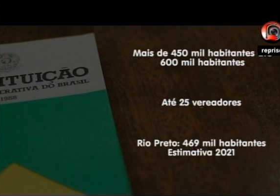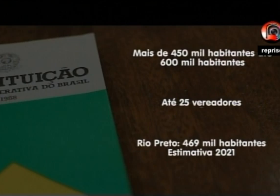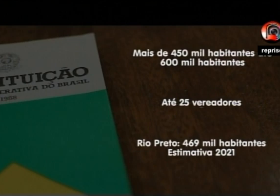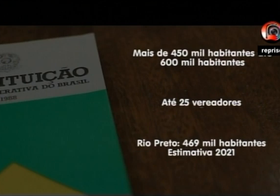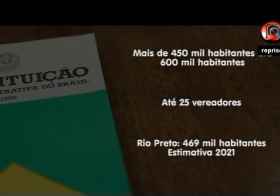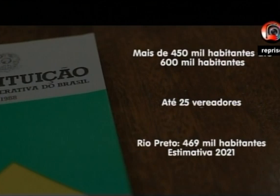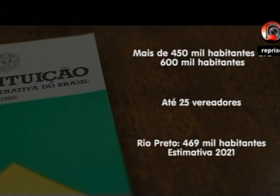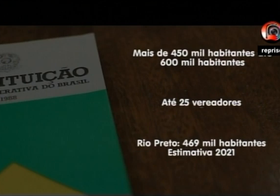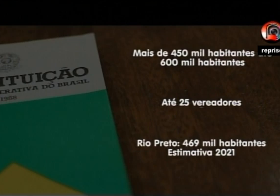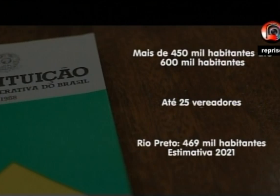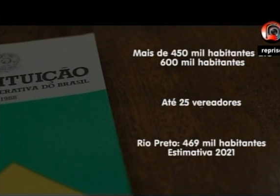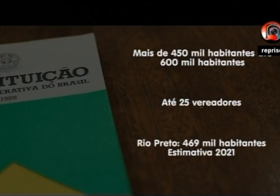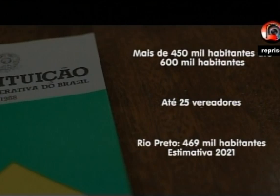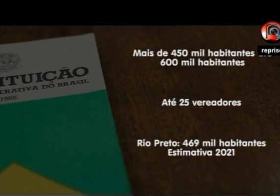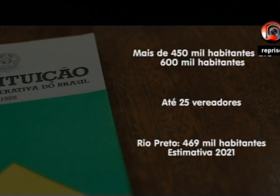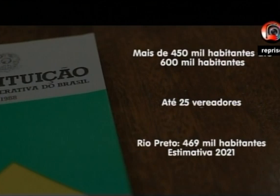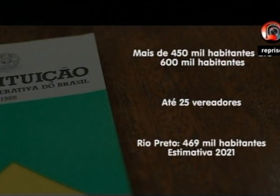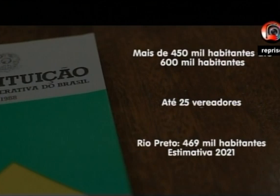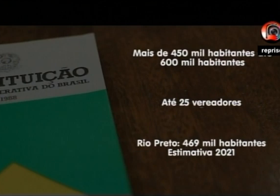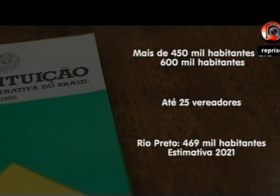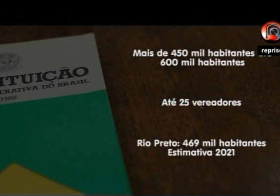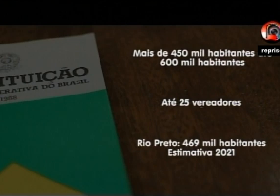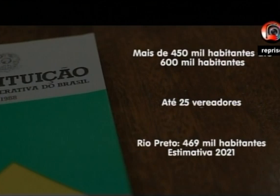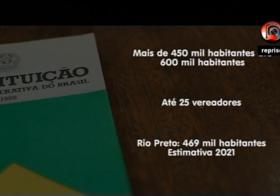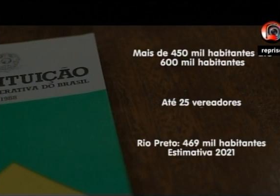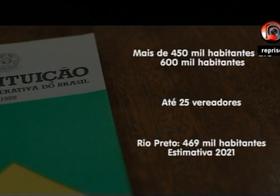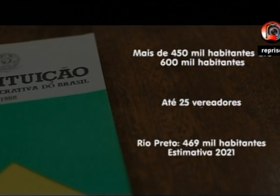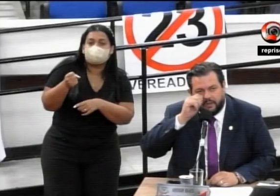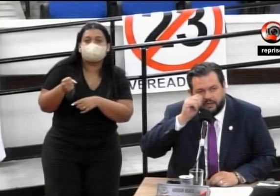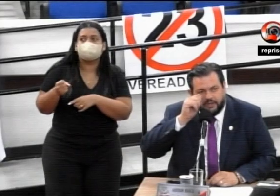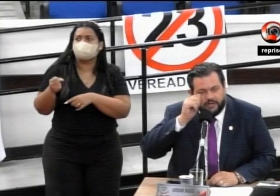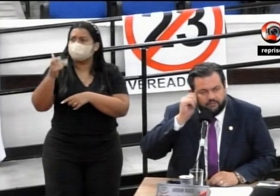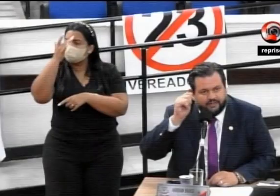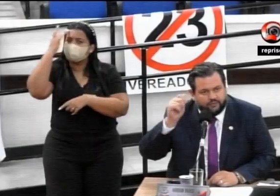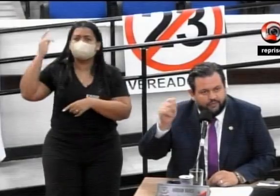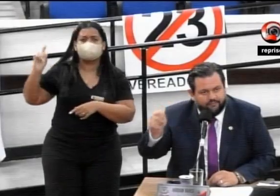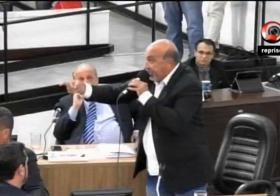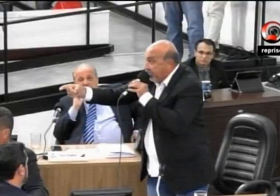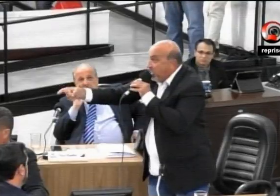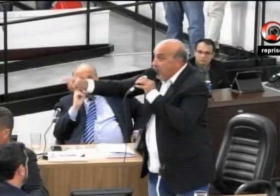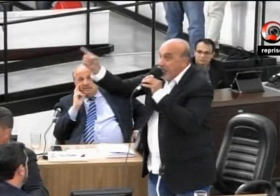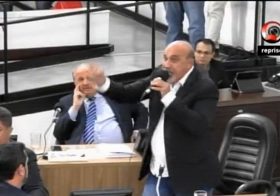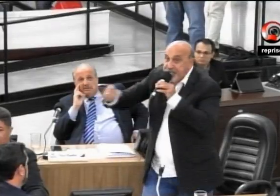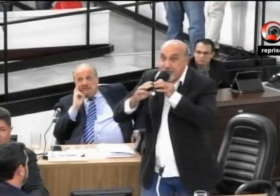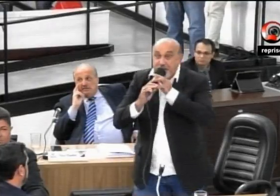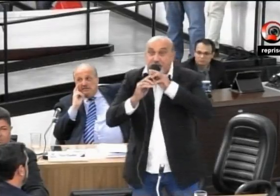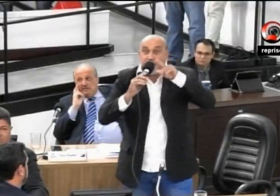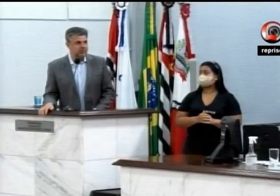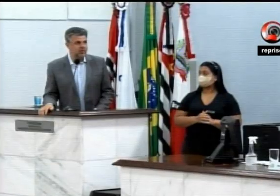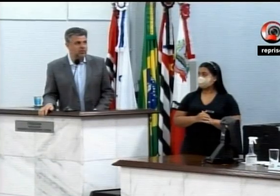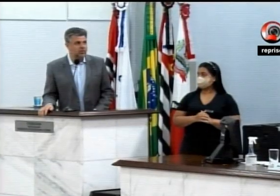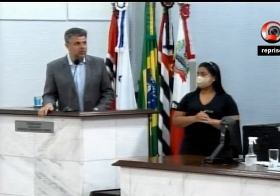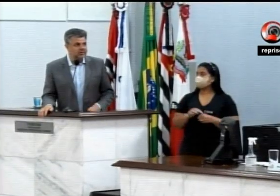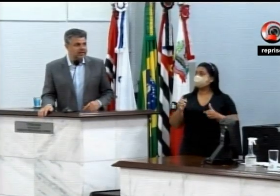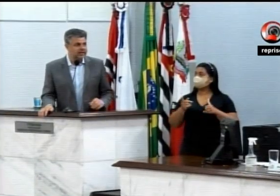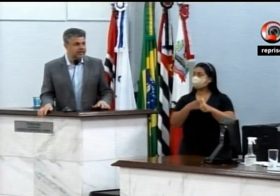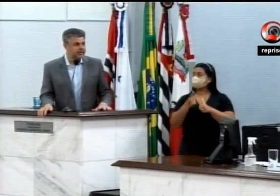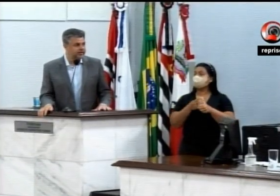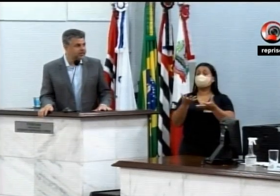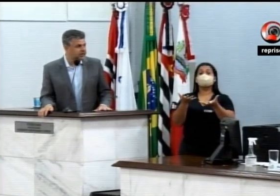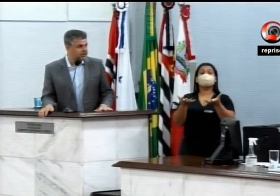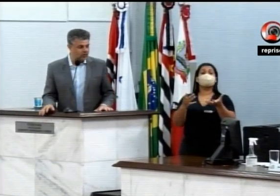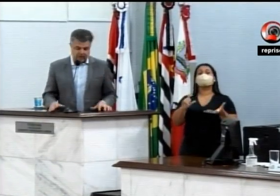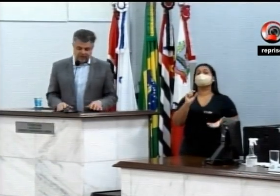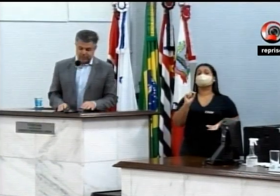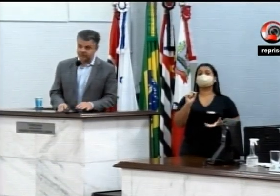população formada por 469 mil pessoas. Na sessão que marcou a votação final do projeto, o vereador João